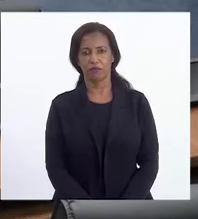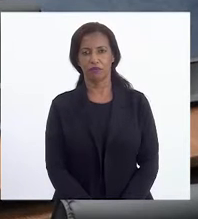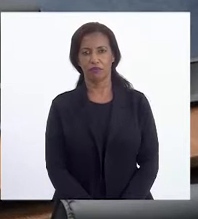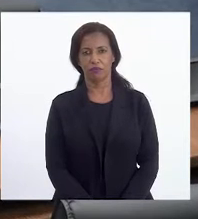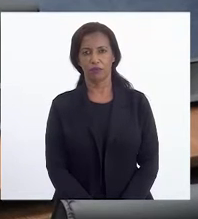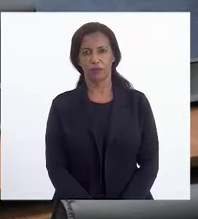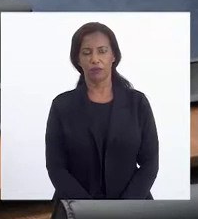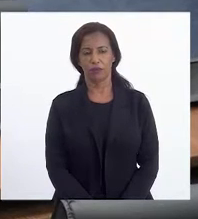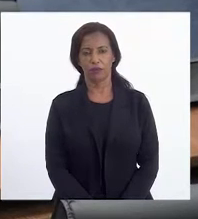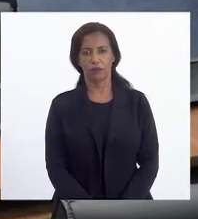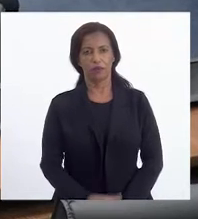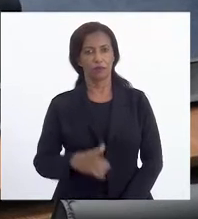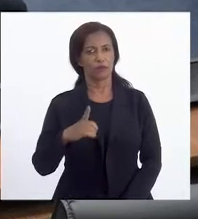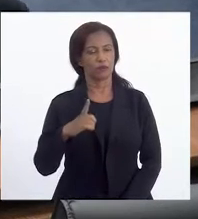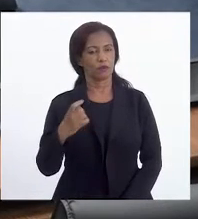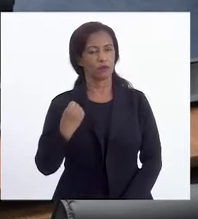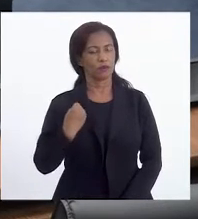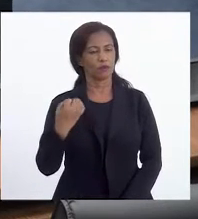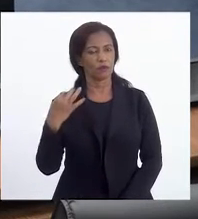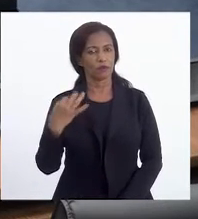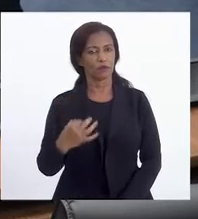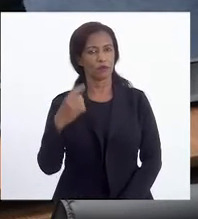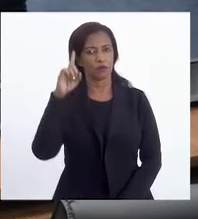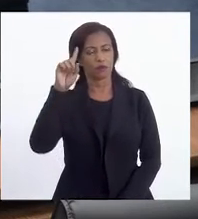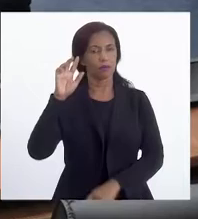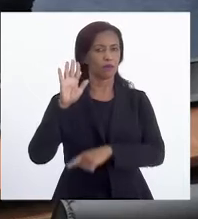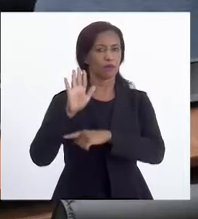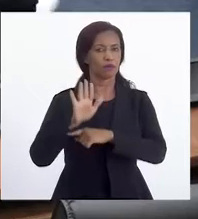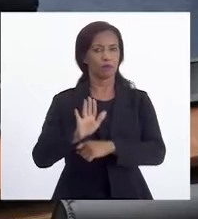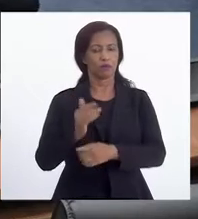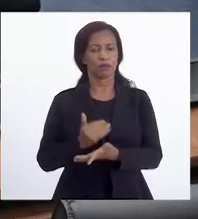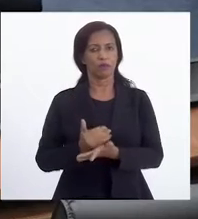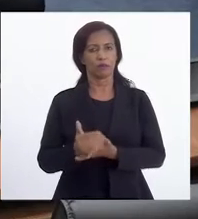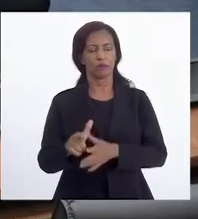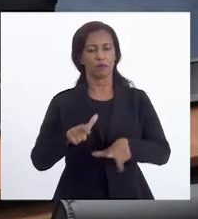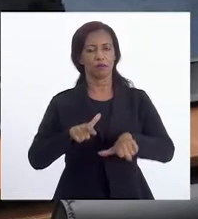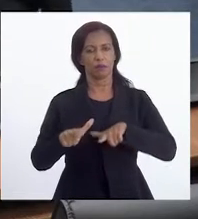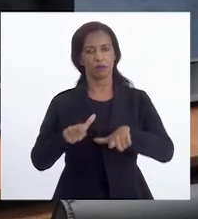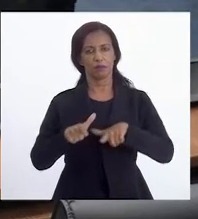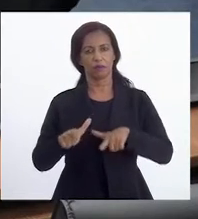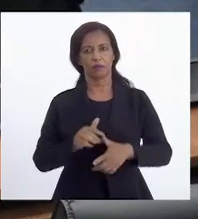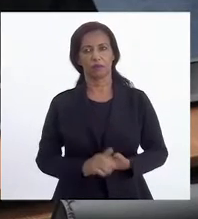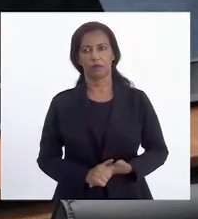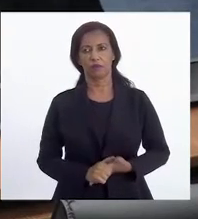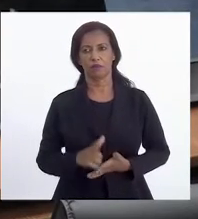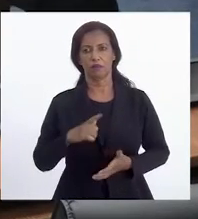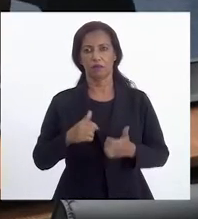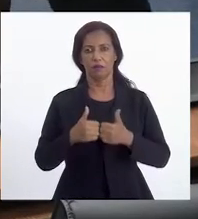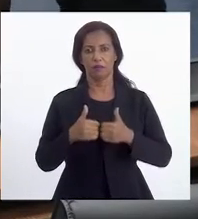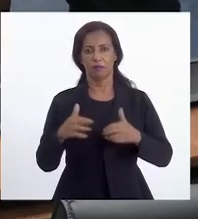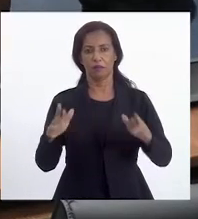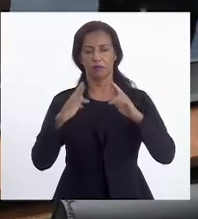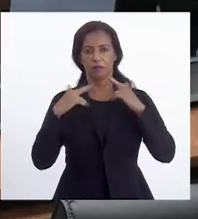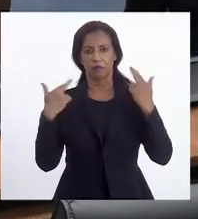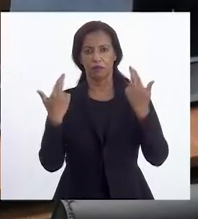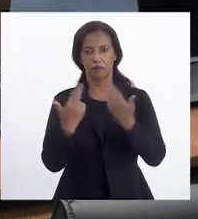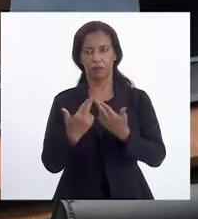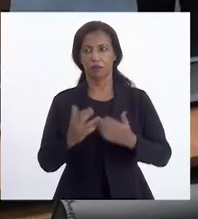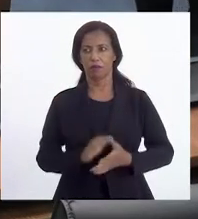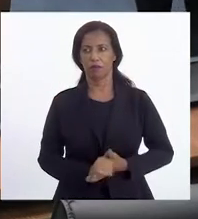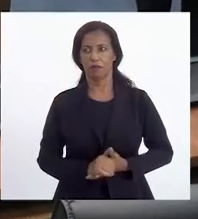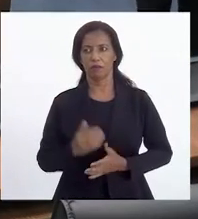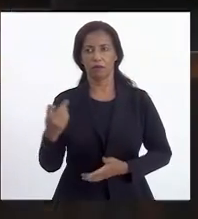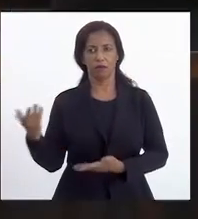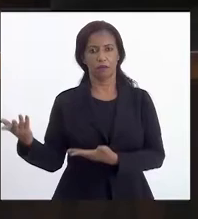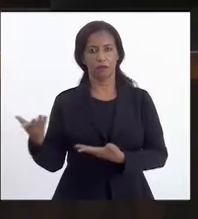em havendo número legal e sob a proteção de Deus iniciamos os nossos trabalhos está aberta a sessão a